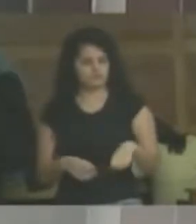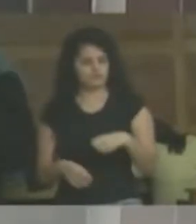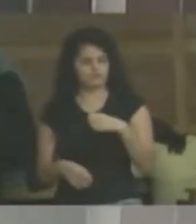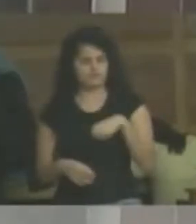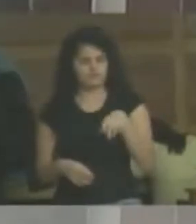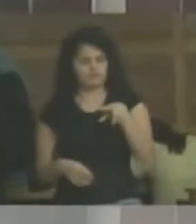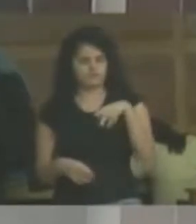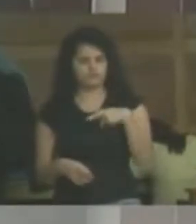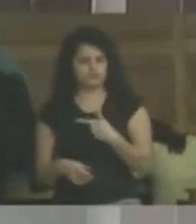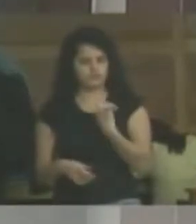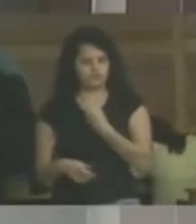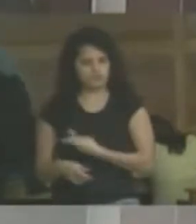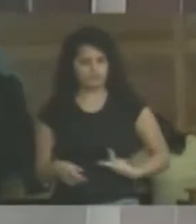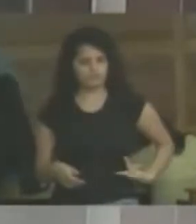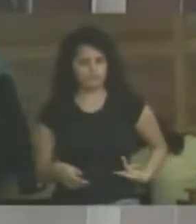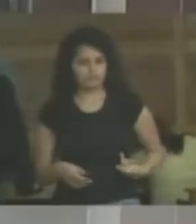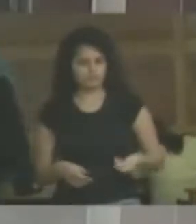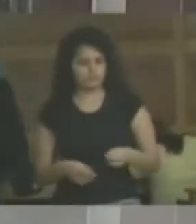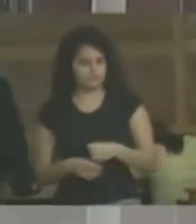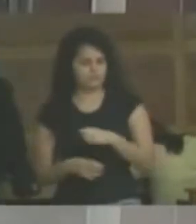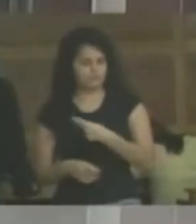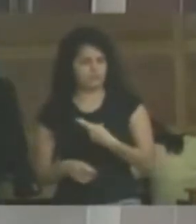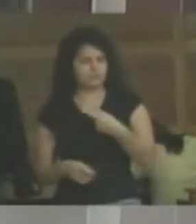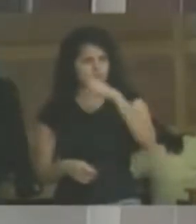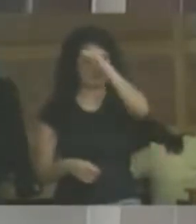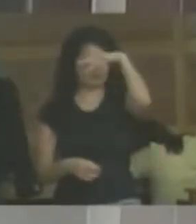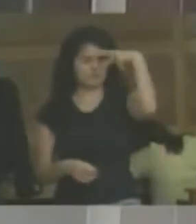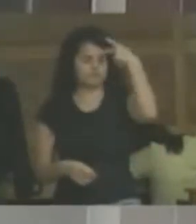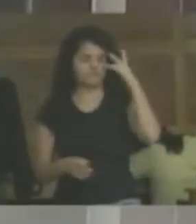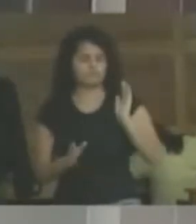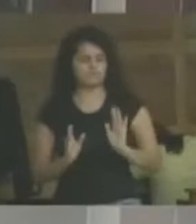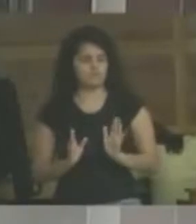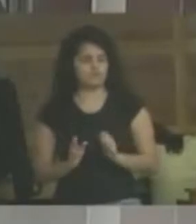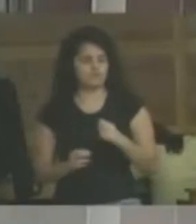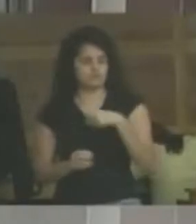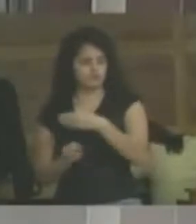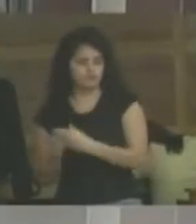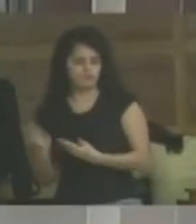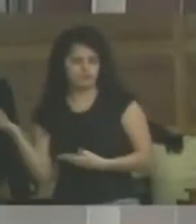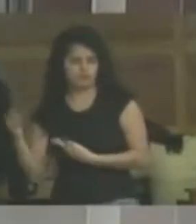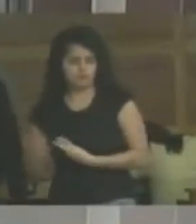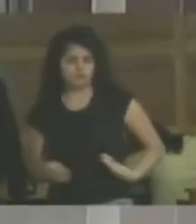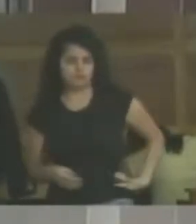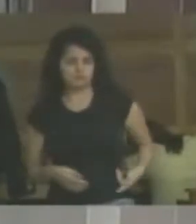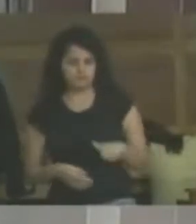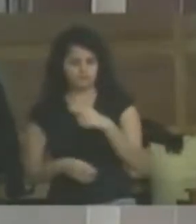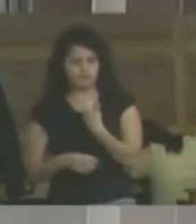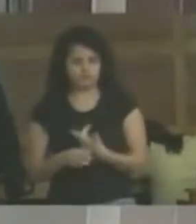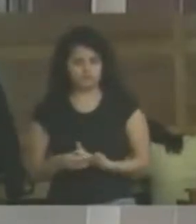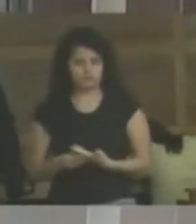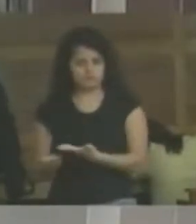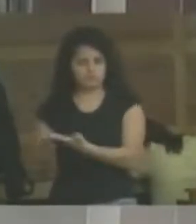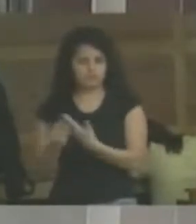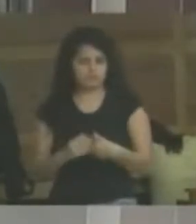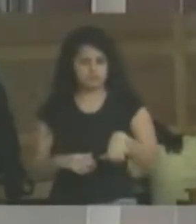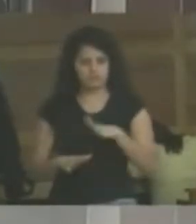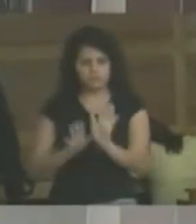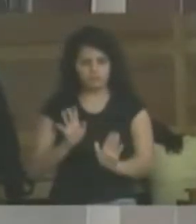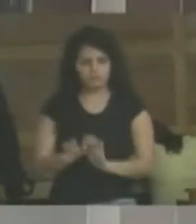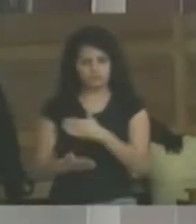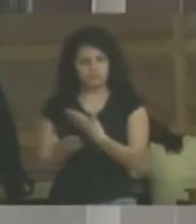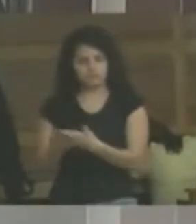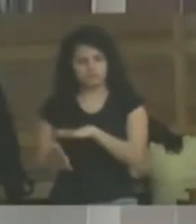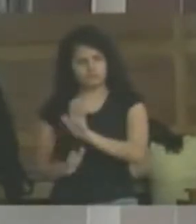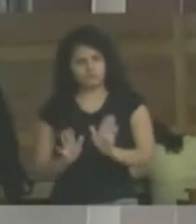foi prefeito, aí assume a Câmara Federal, é incapaz de mandar emendas parlamentares para cuidar da saúde, para cuidar da educação,